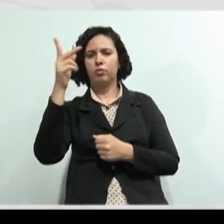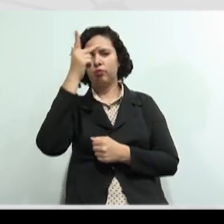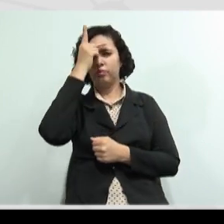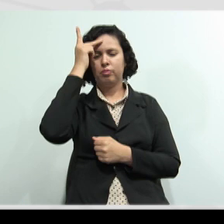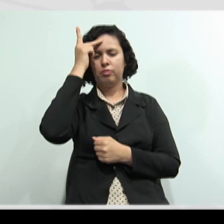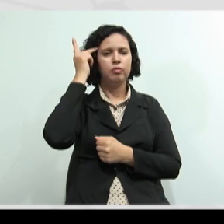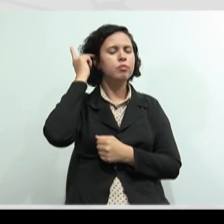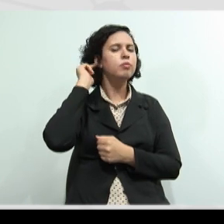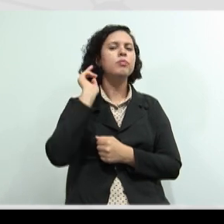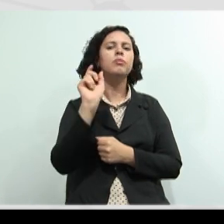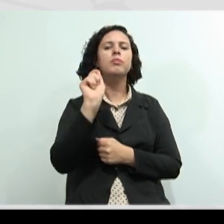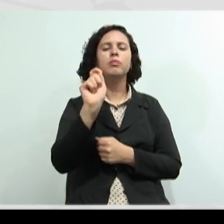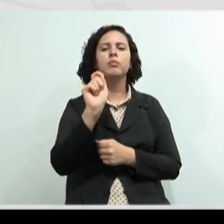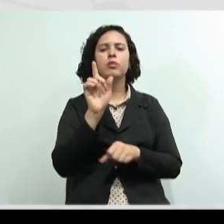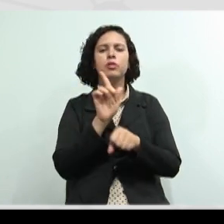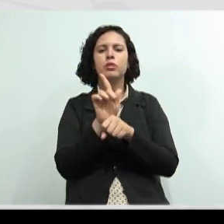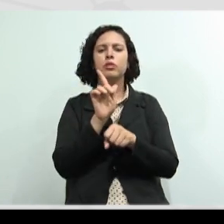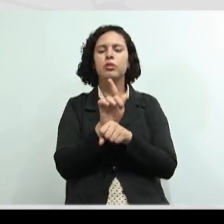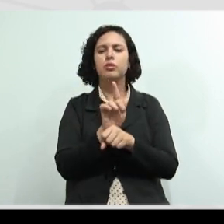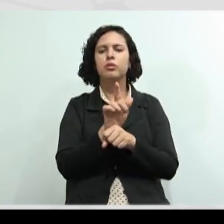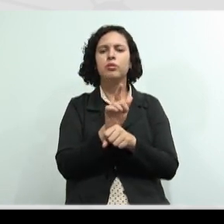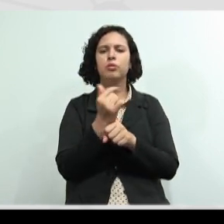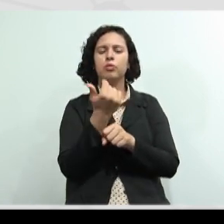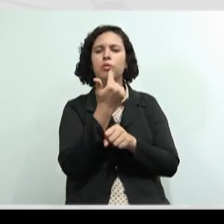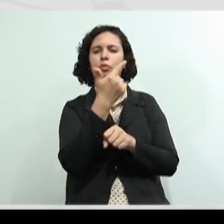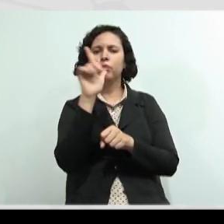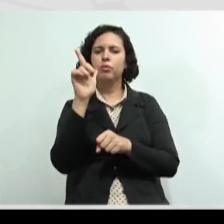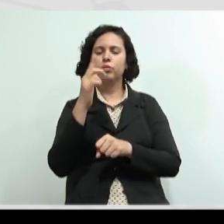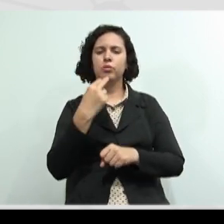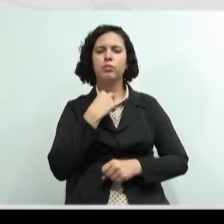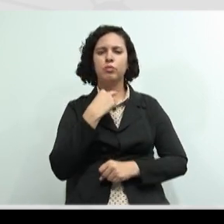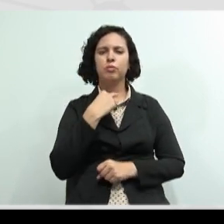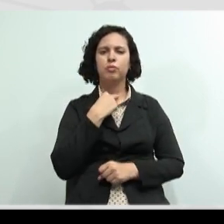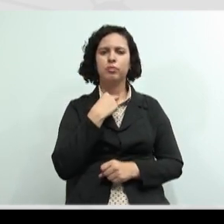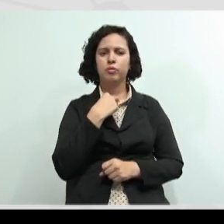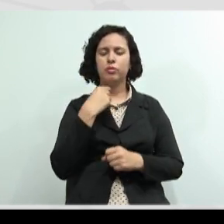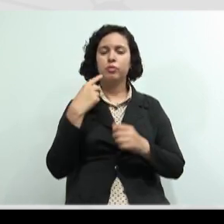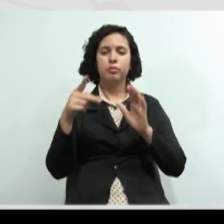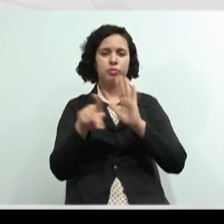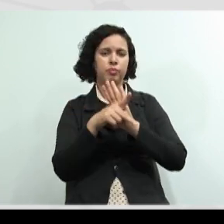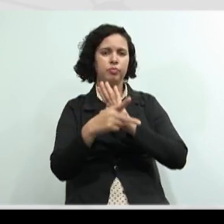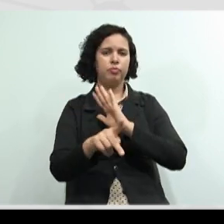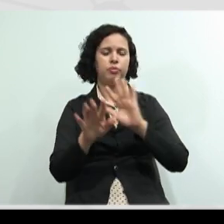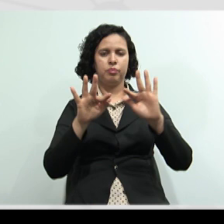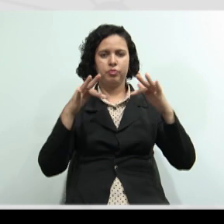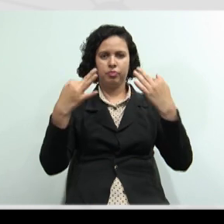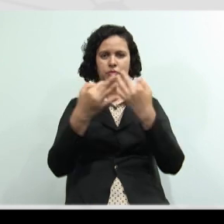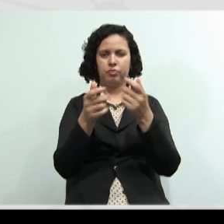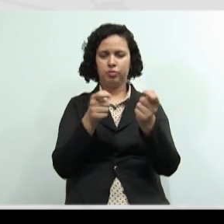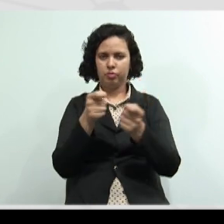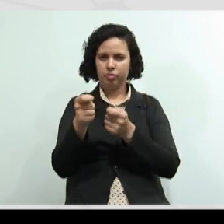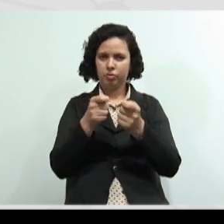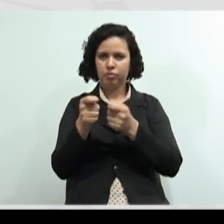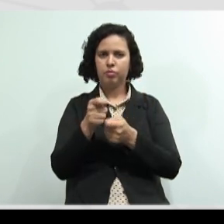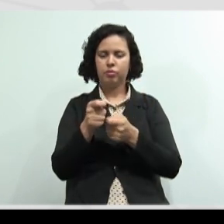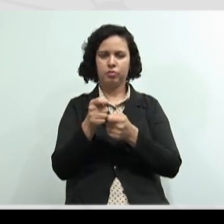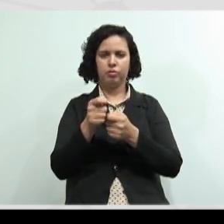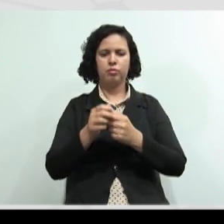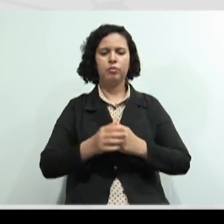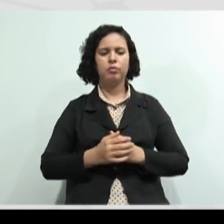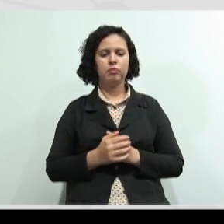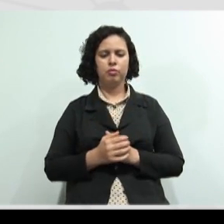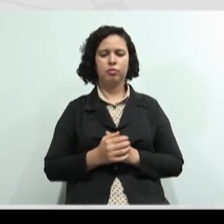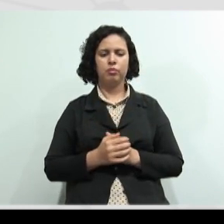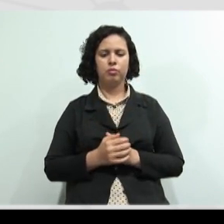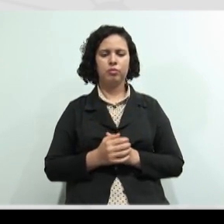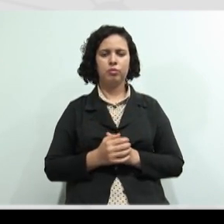vai trabalhar para a família ou para quem a família está trabalhando. Tem que ser a própria família vai gerenciar esse empreendimento. Esses